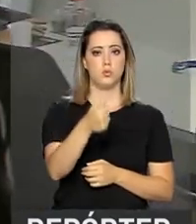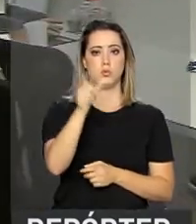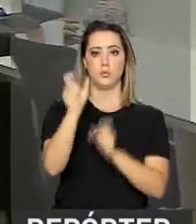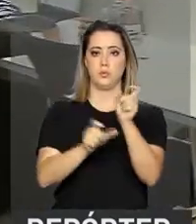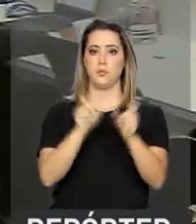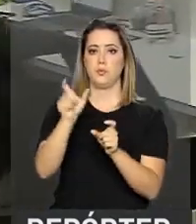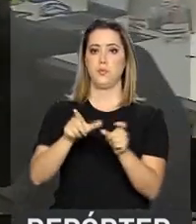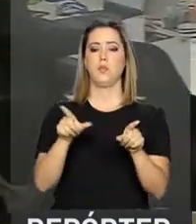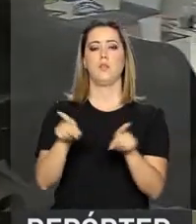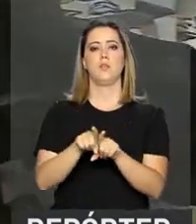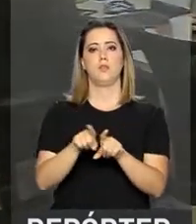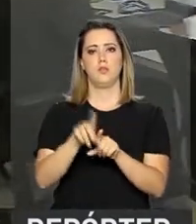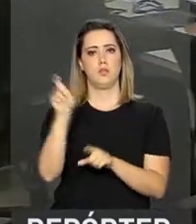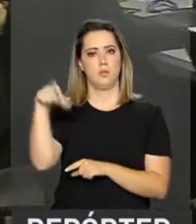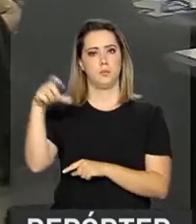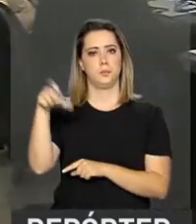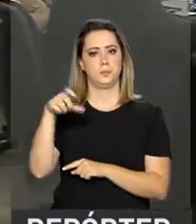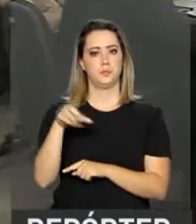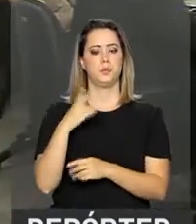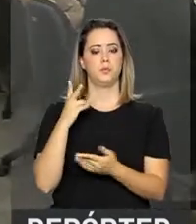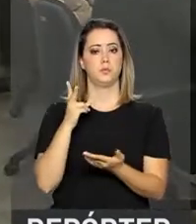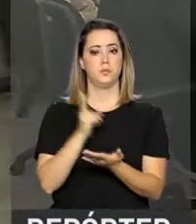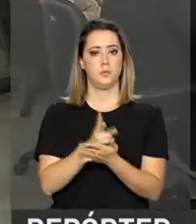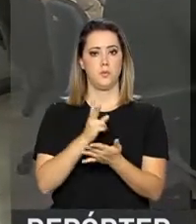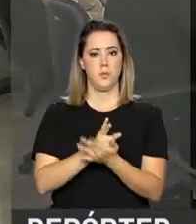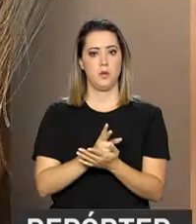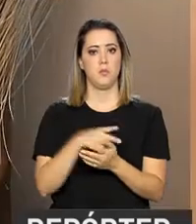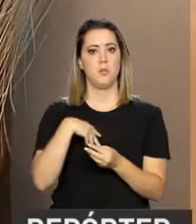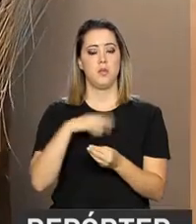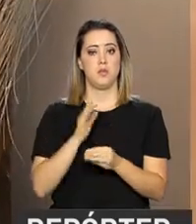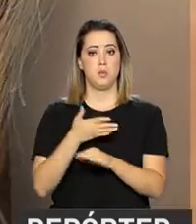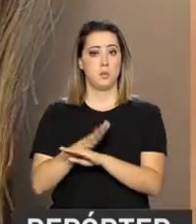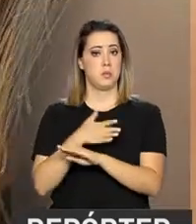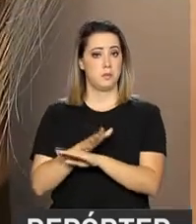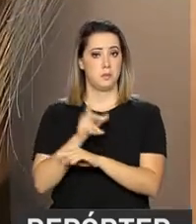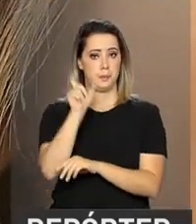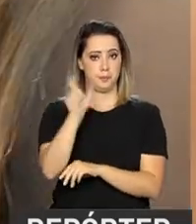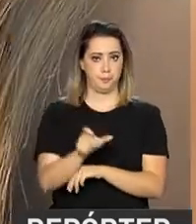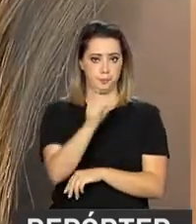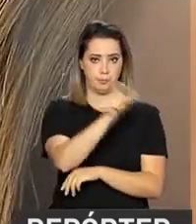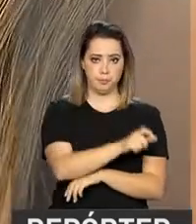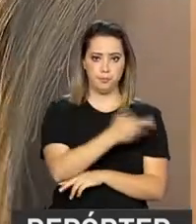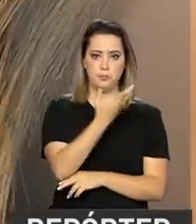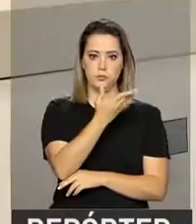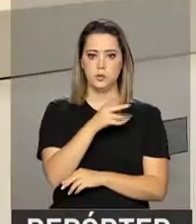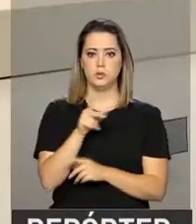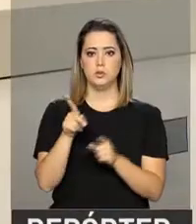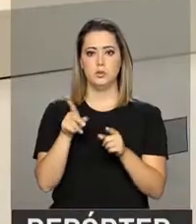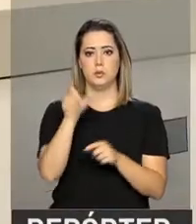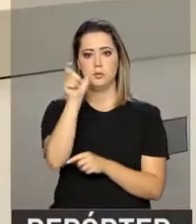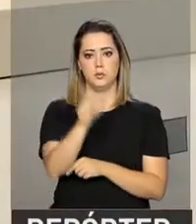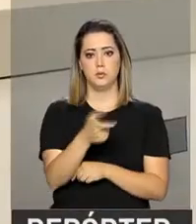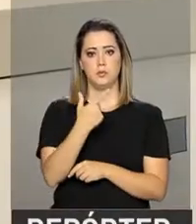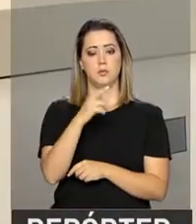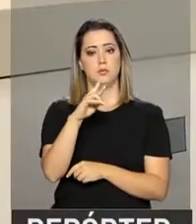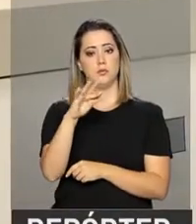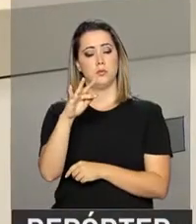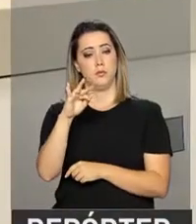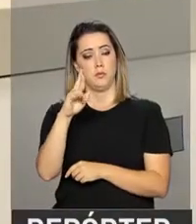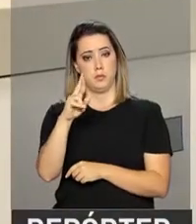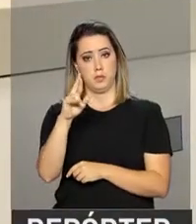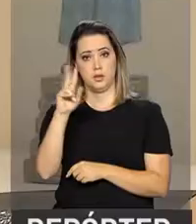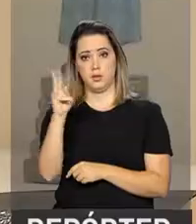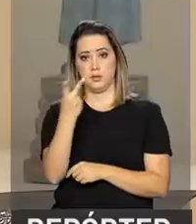funcionários recebem o benefício, incluindo os estagiários. Para a coordenadora de recursos humanos, o investimento tem